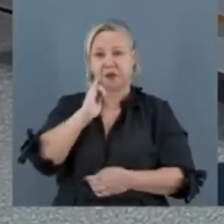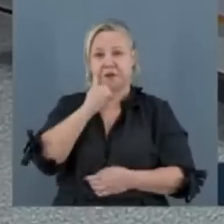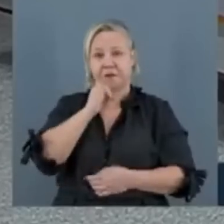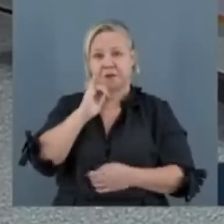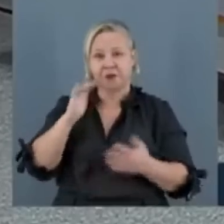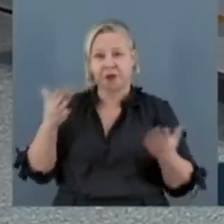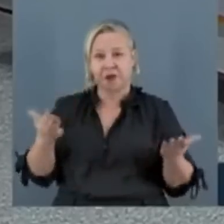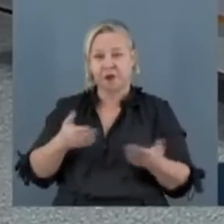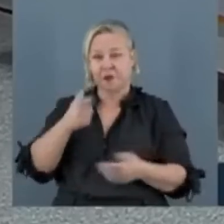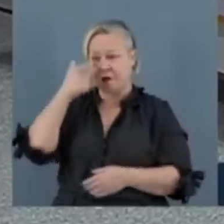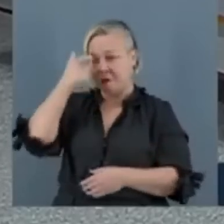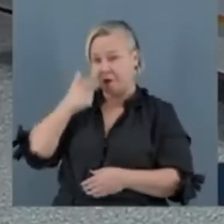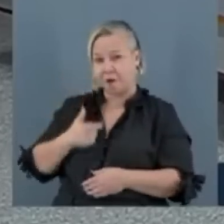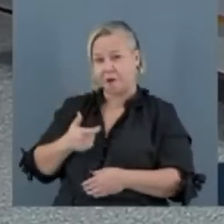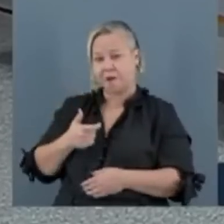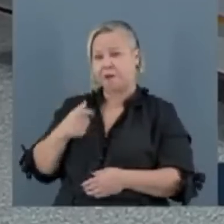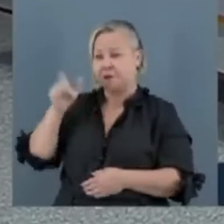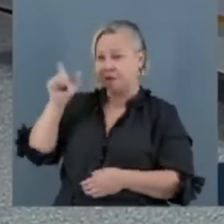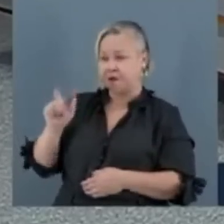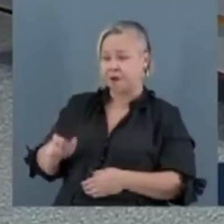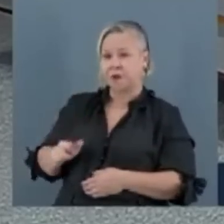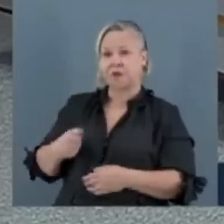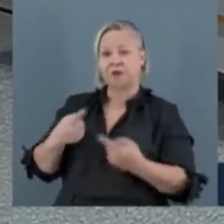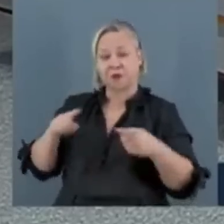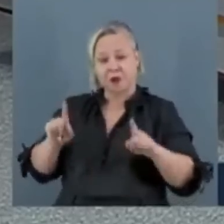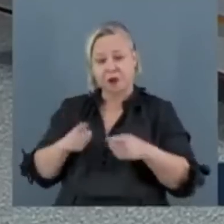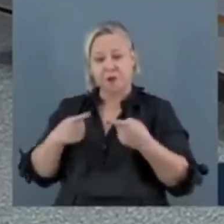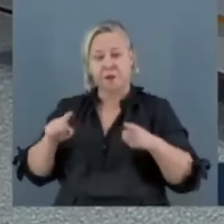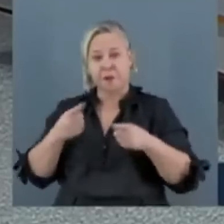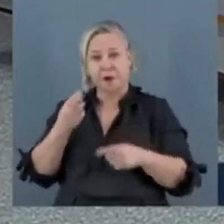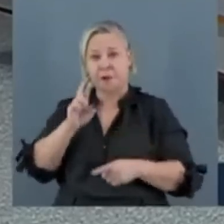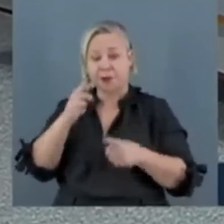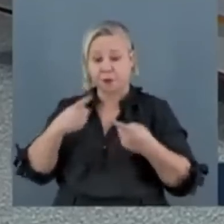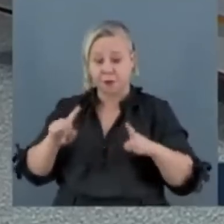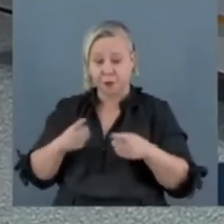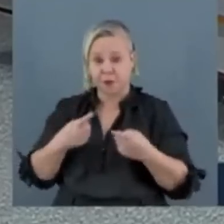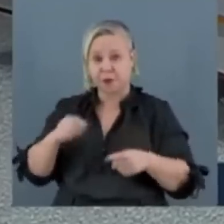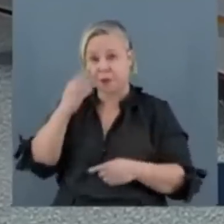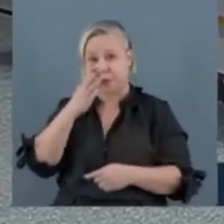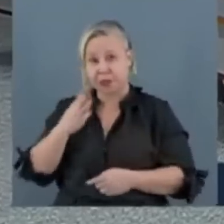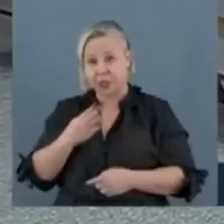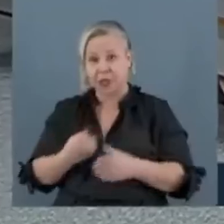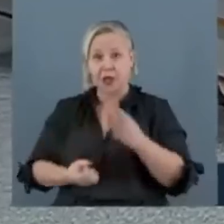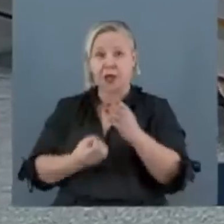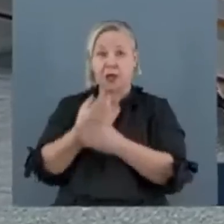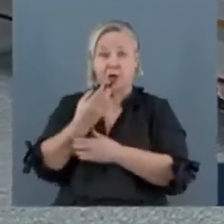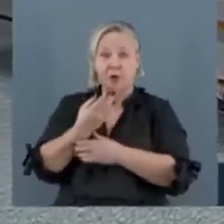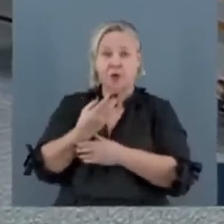personalidade da música brasileira poderia dizer fundadora do Rock